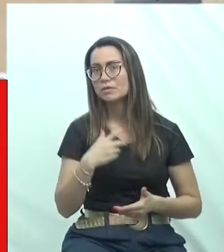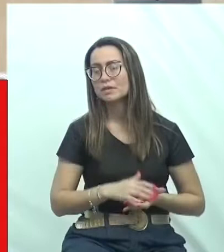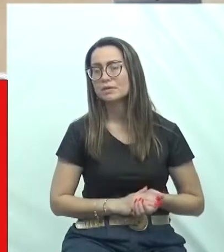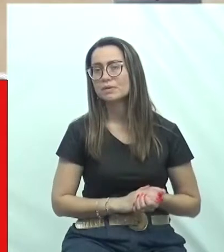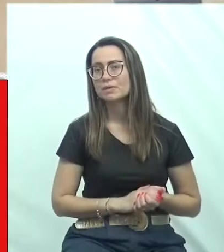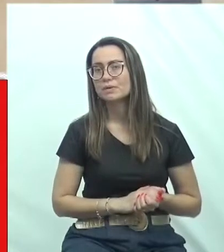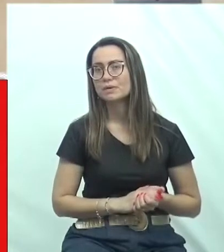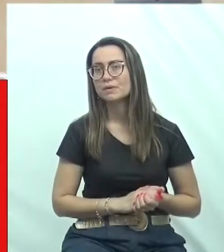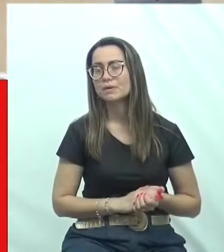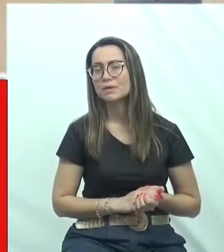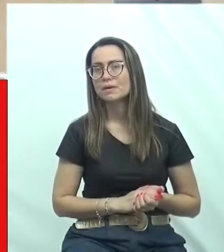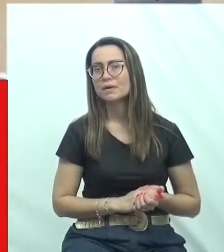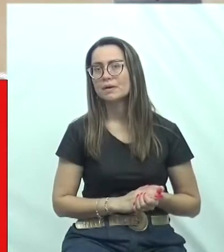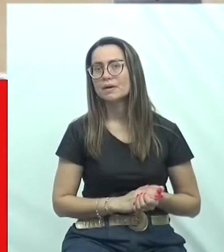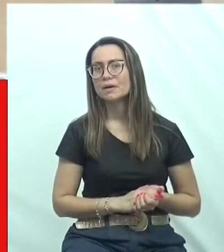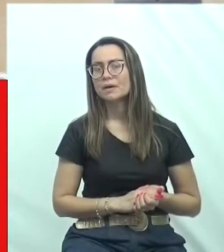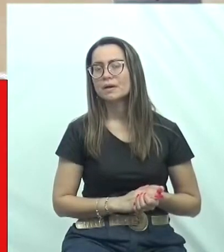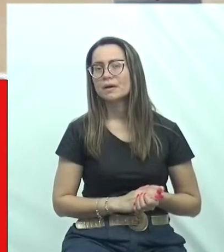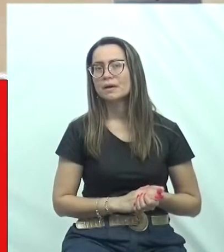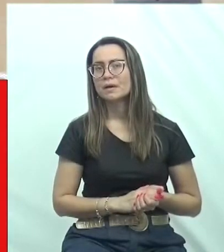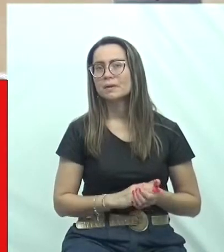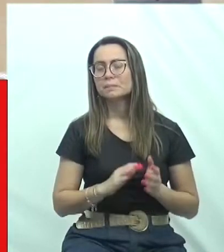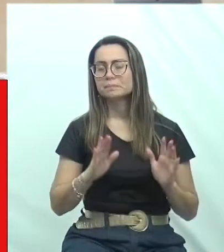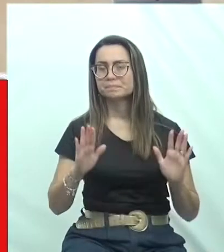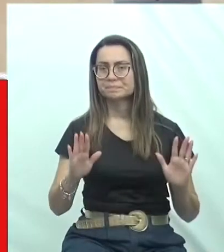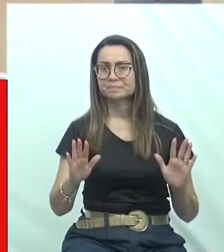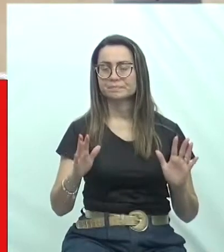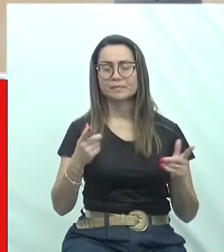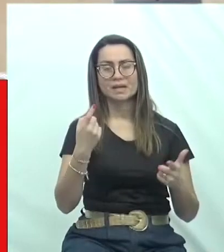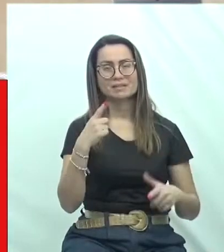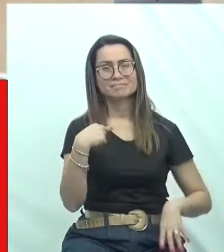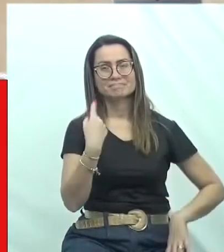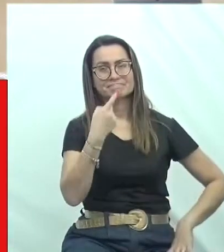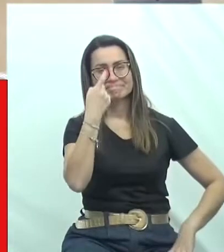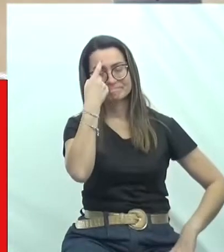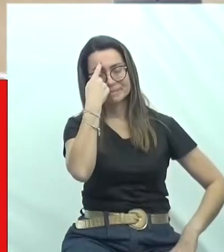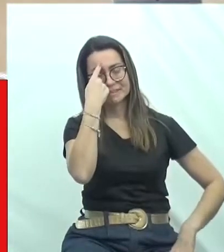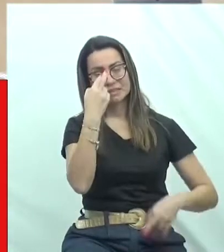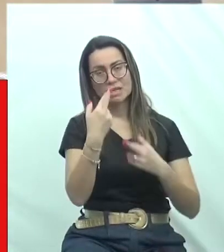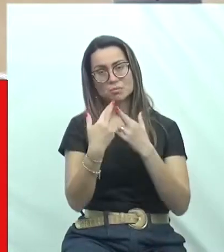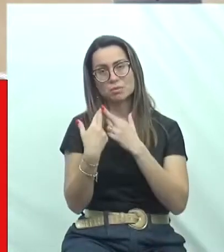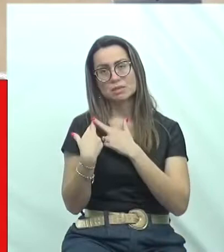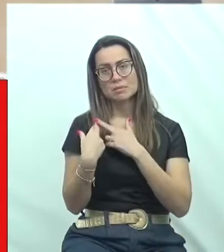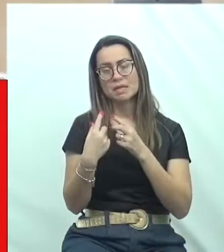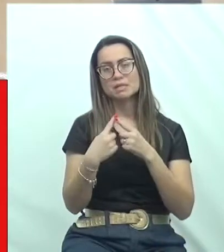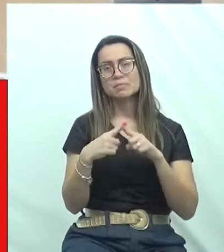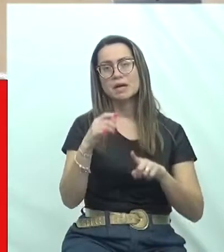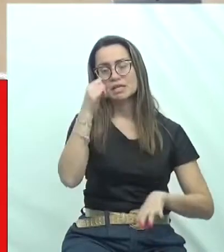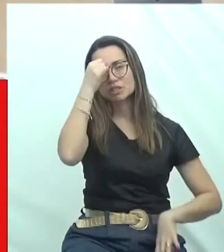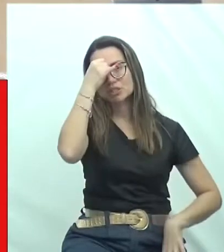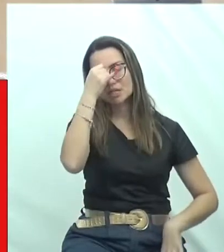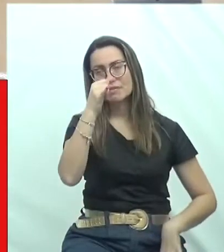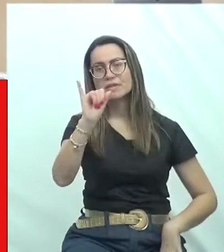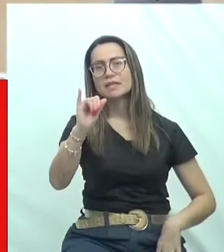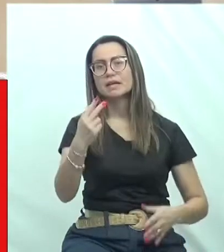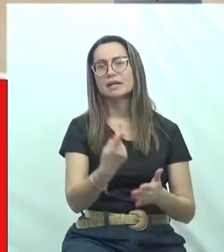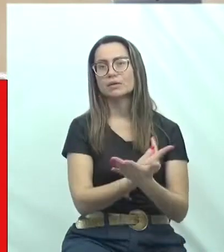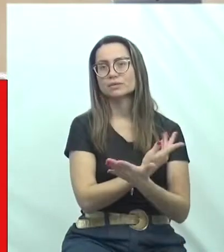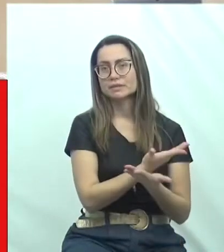Eu acho que até a ideia da... Eu acho que a gente nem deveria pensar na questão da responsabilidade, mas sim de evitar que ocorra